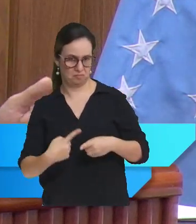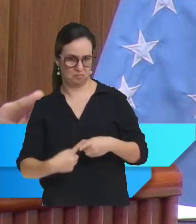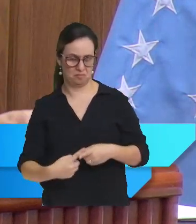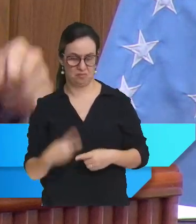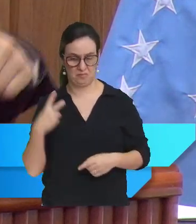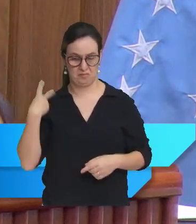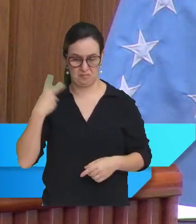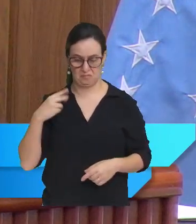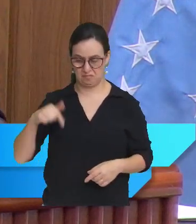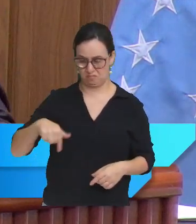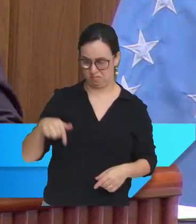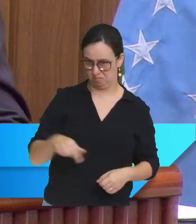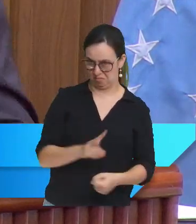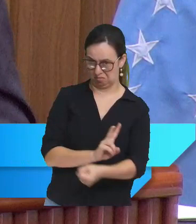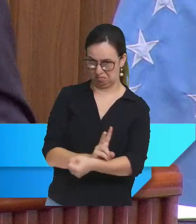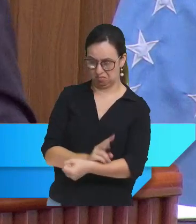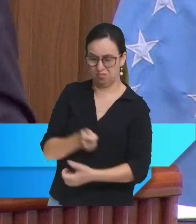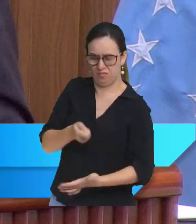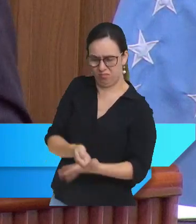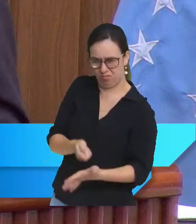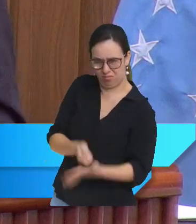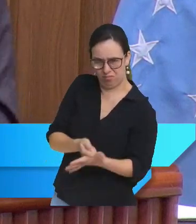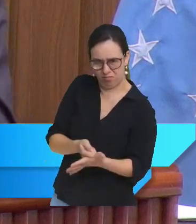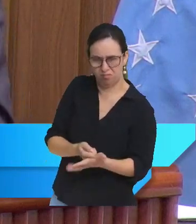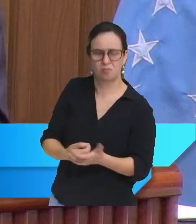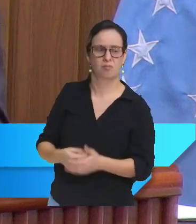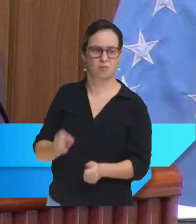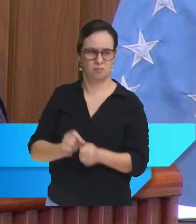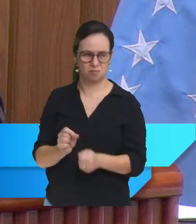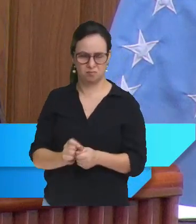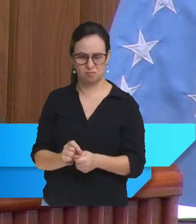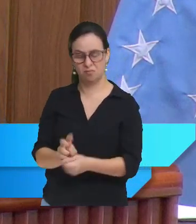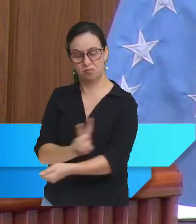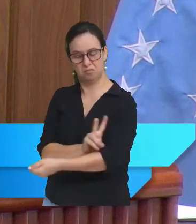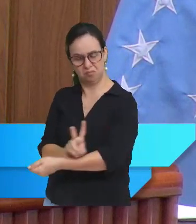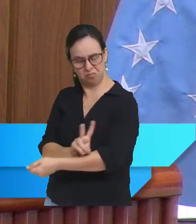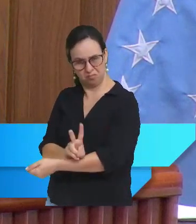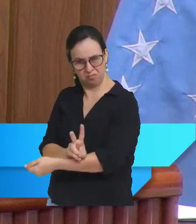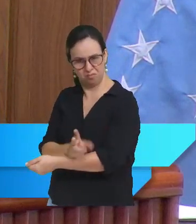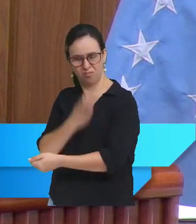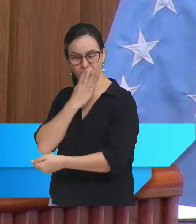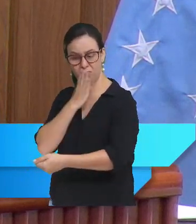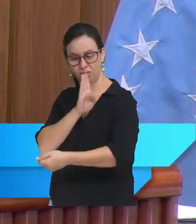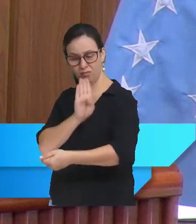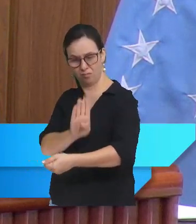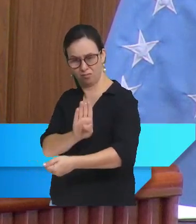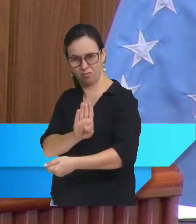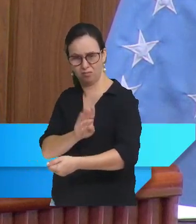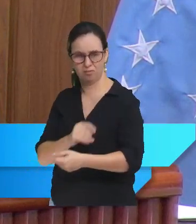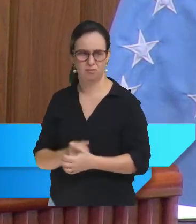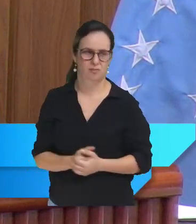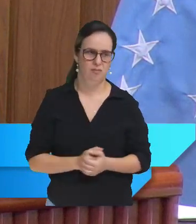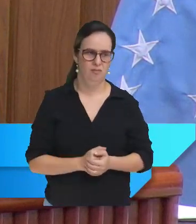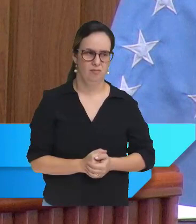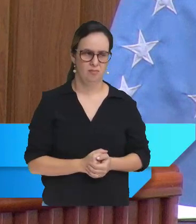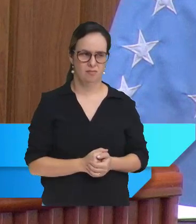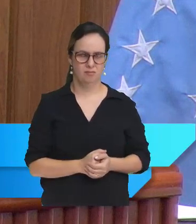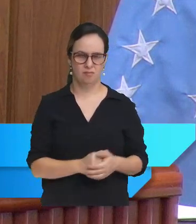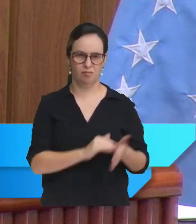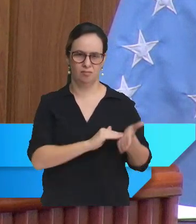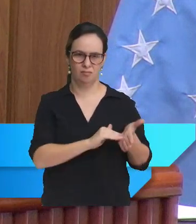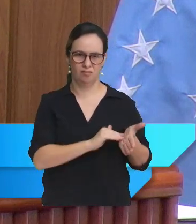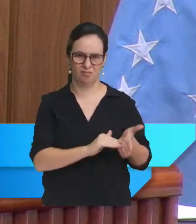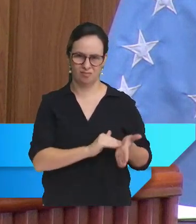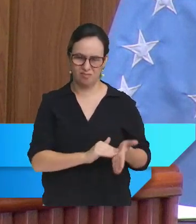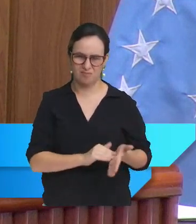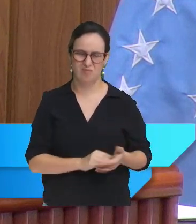fiscalizar o que a gente quer. Nosso dever está aqui e está prestando essa função. Foi o que a gente jurou quando assumiu a cadeira aqui na Câmara Municipal. E a secretária entrar com